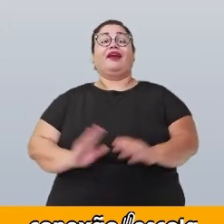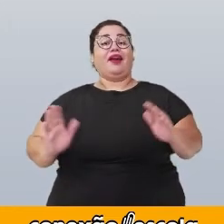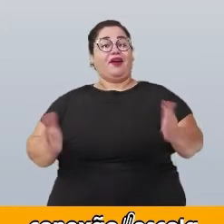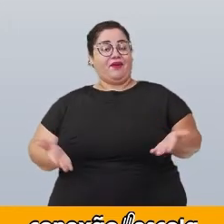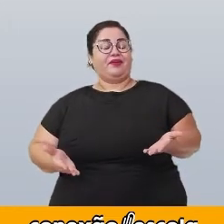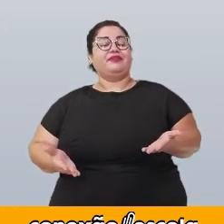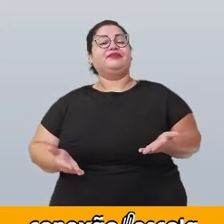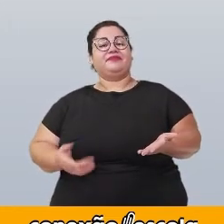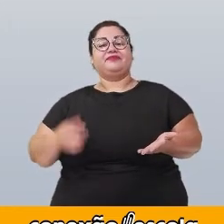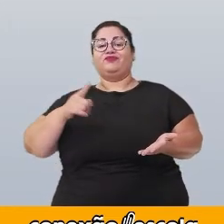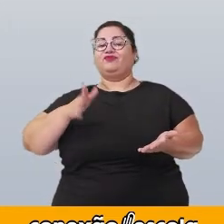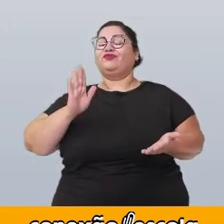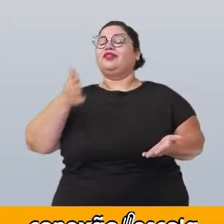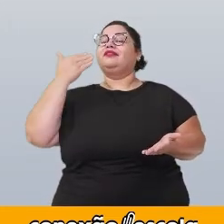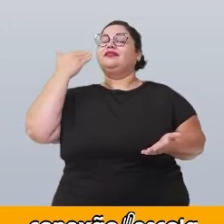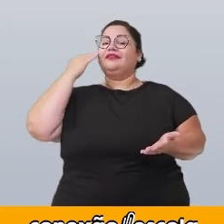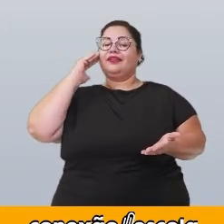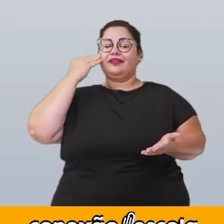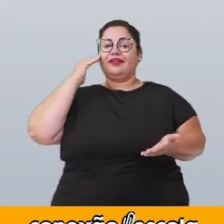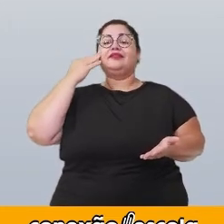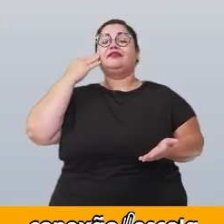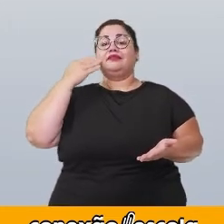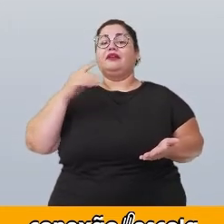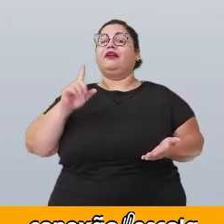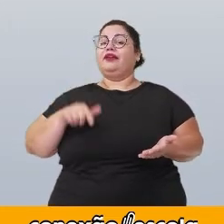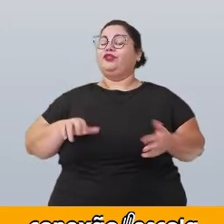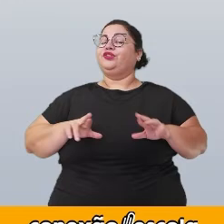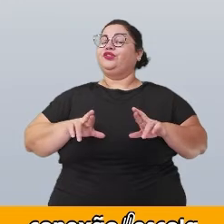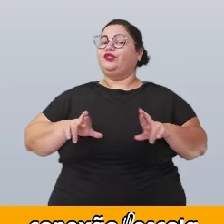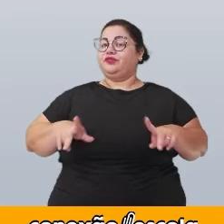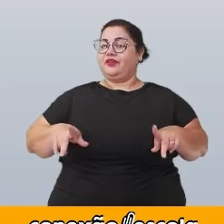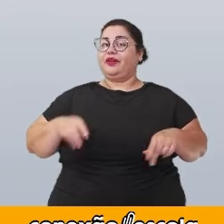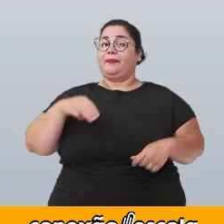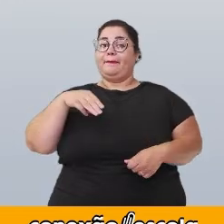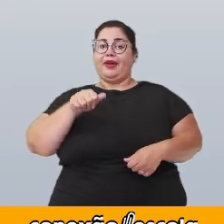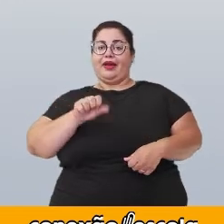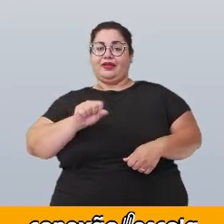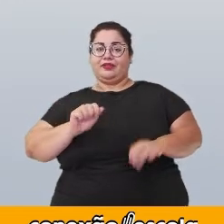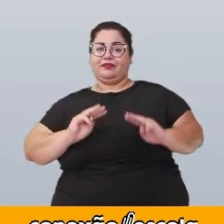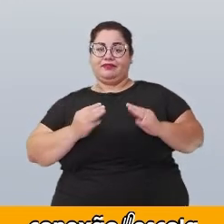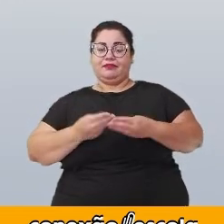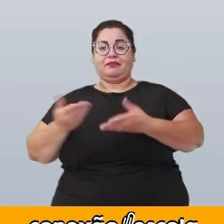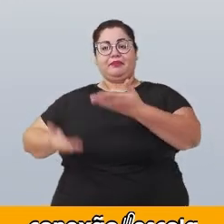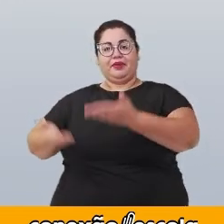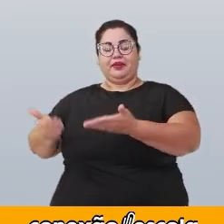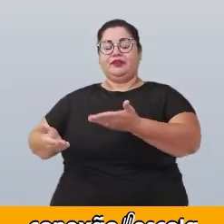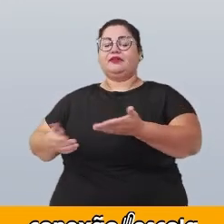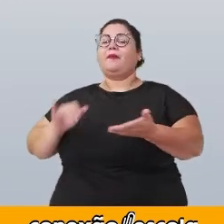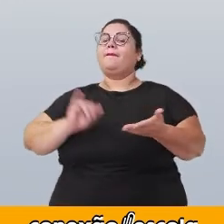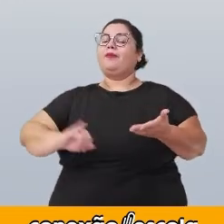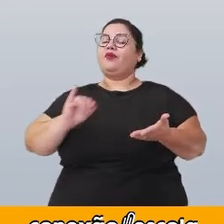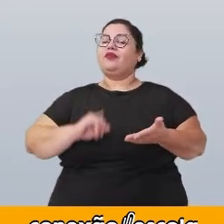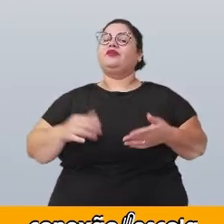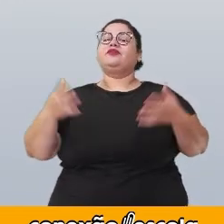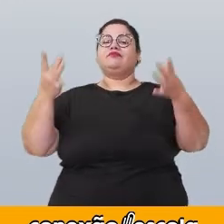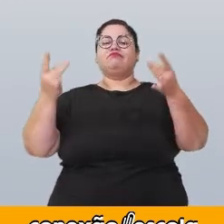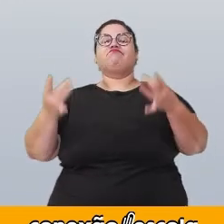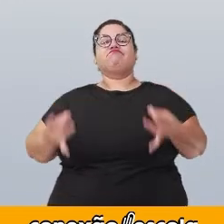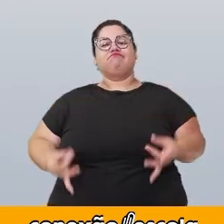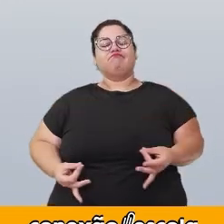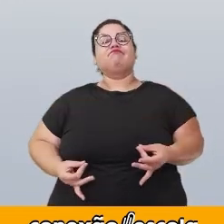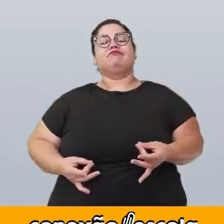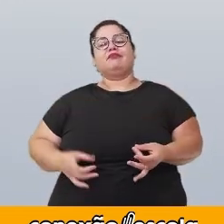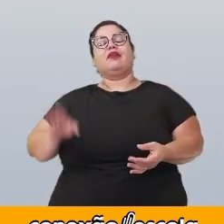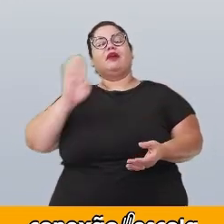Agora que você já entendeu que é diferente massa de peso, é importante destacar que